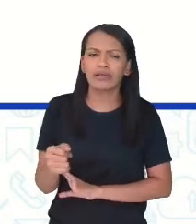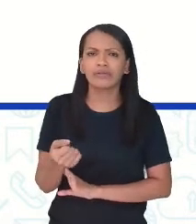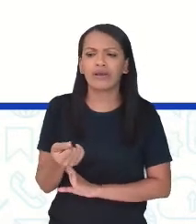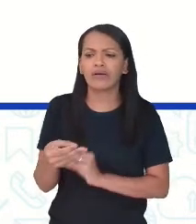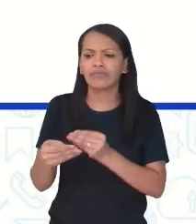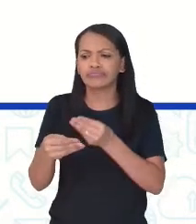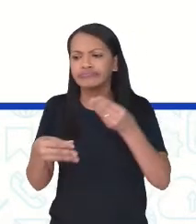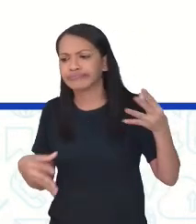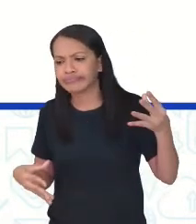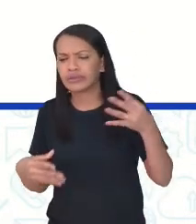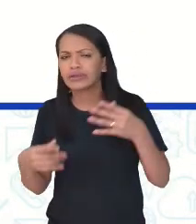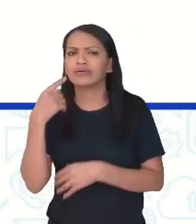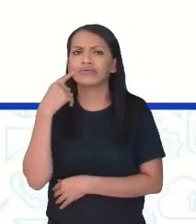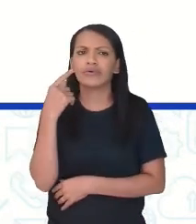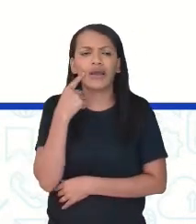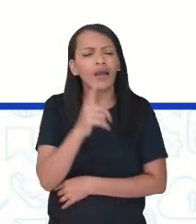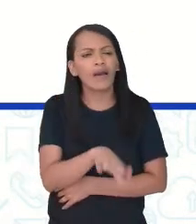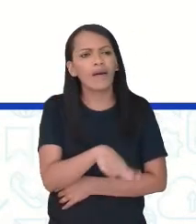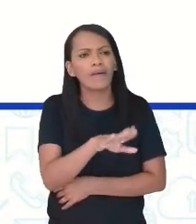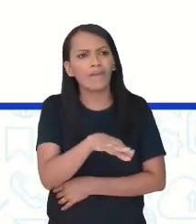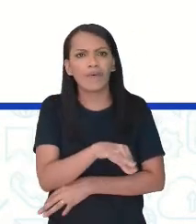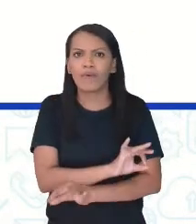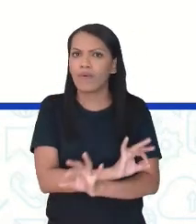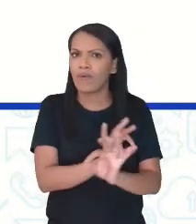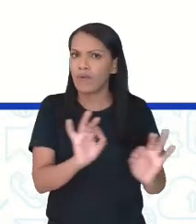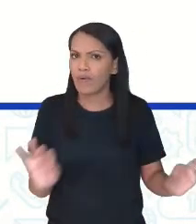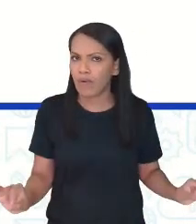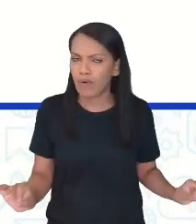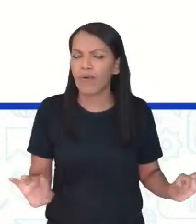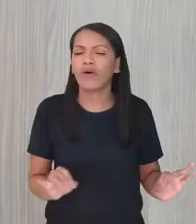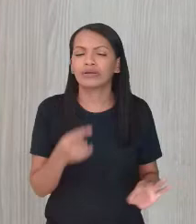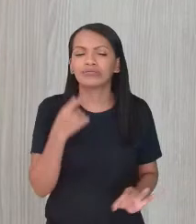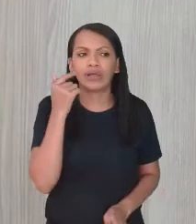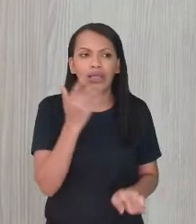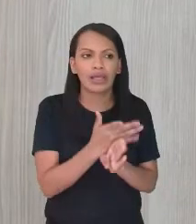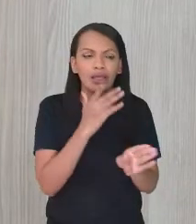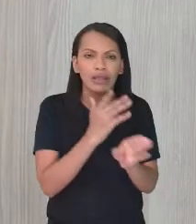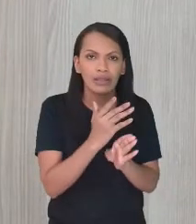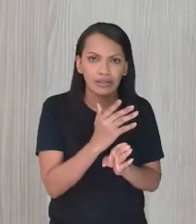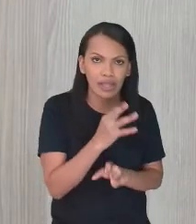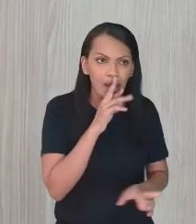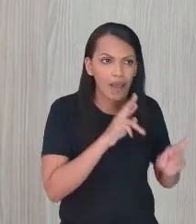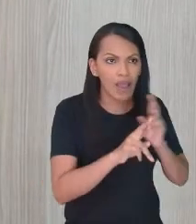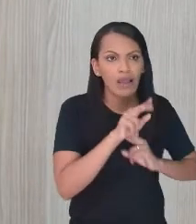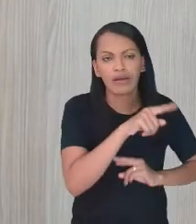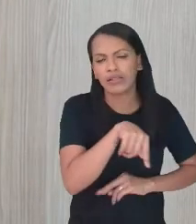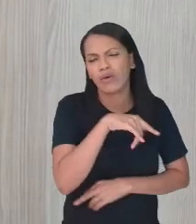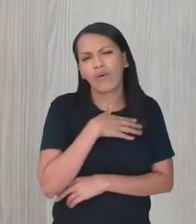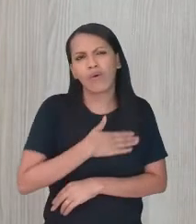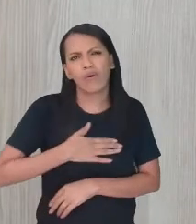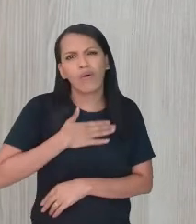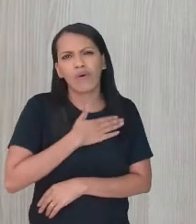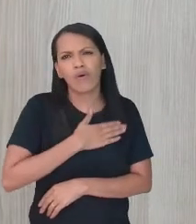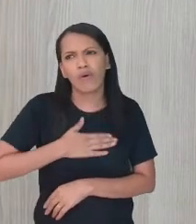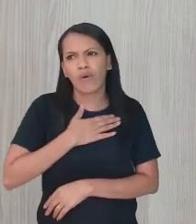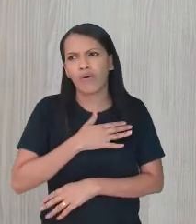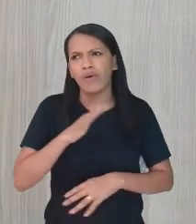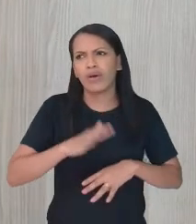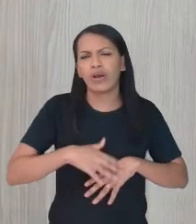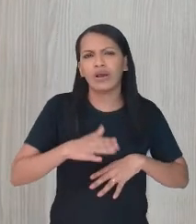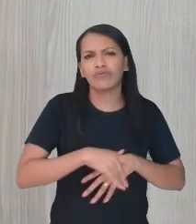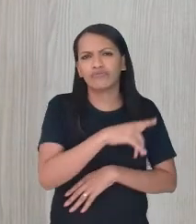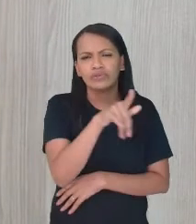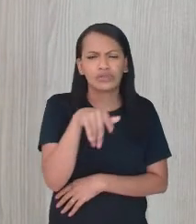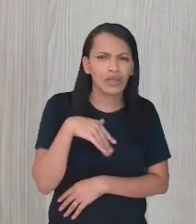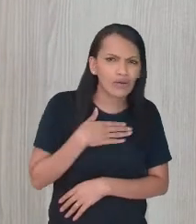comentários. Pedro, é ótimo resolver problemas, né? A gente que gosta de matemática, e se você